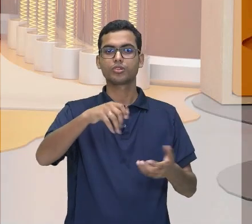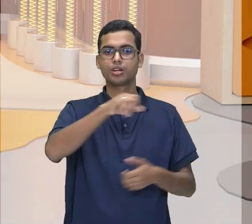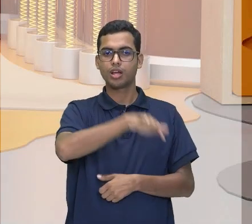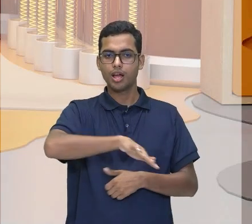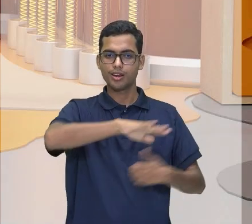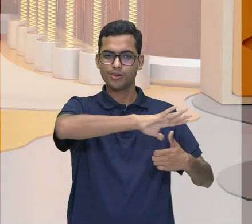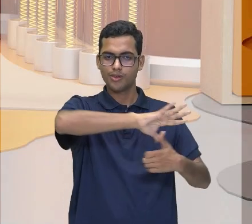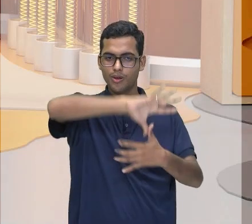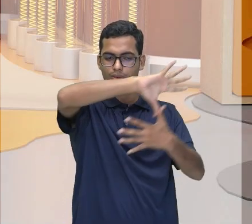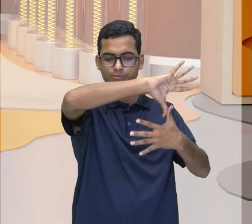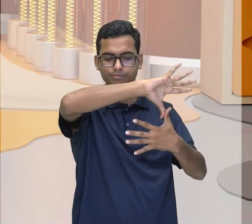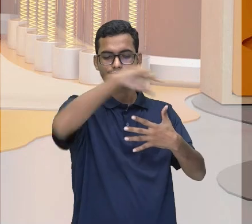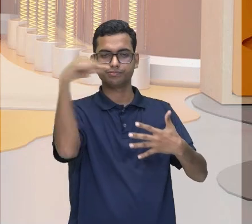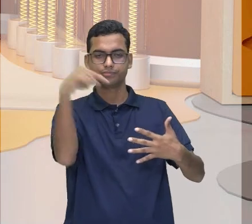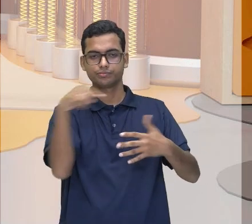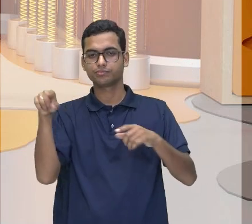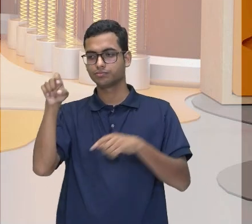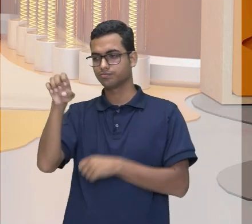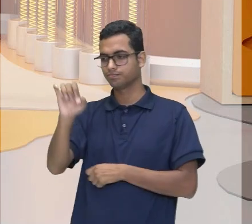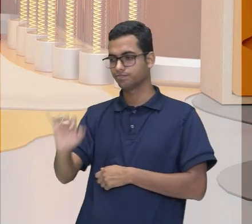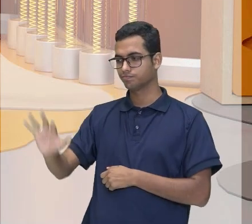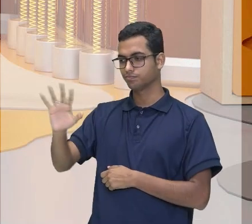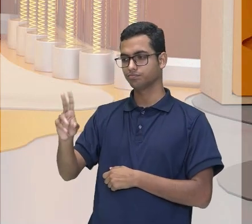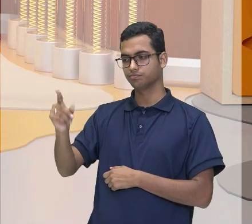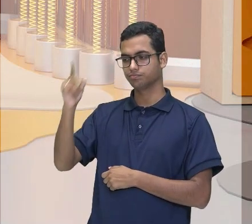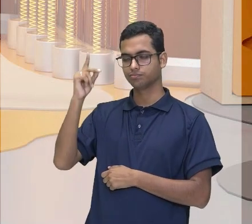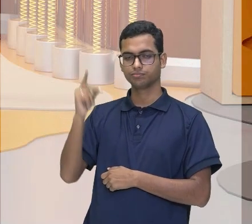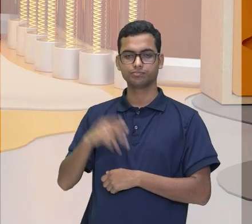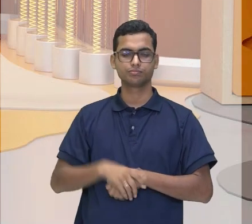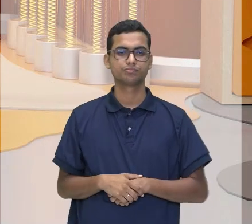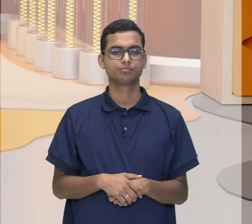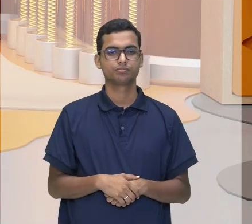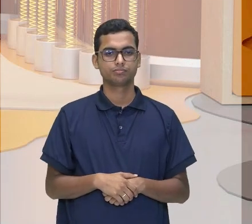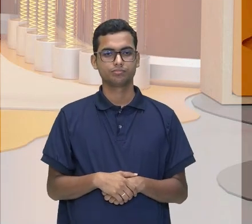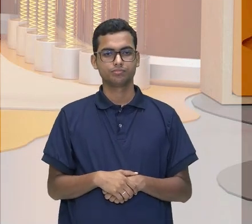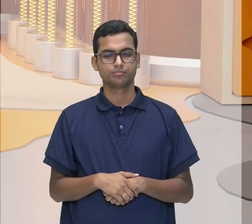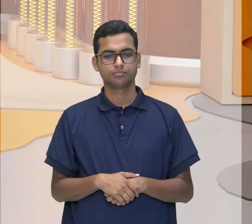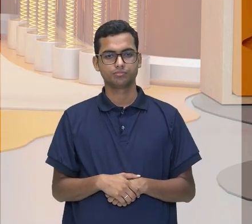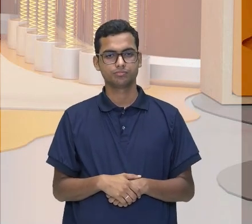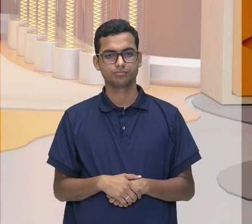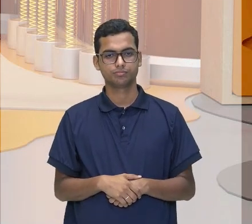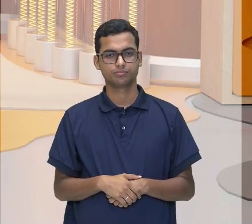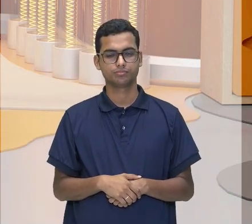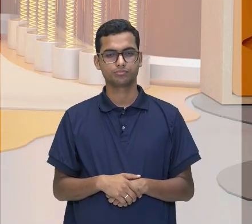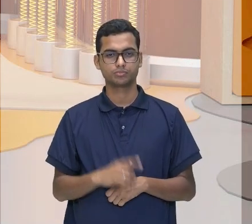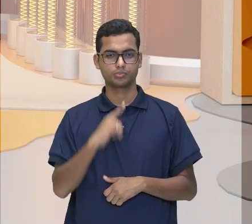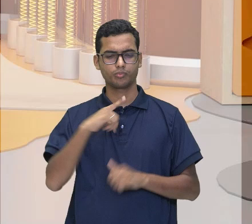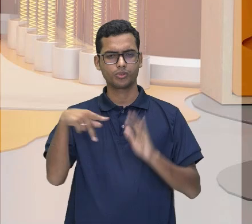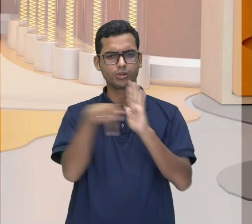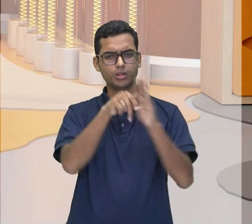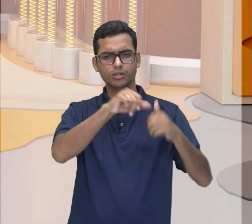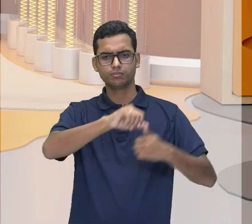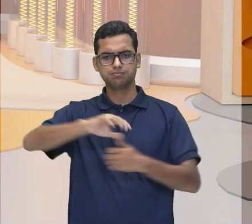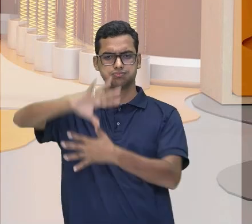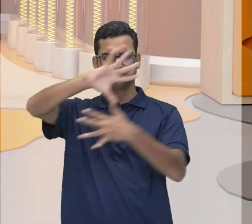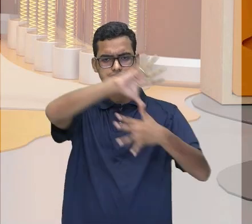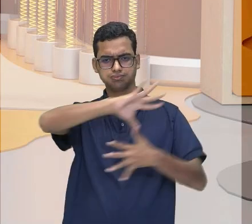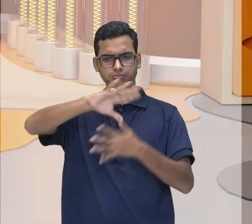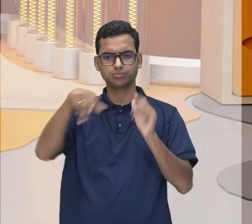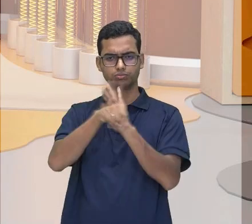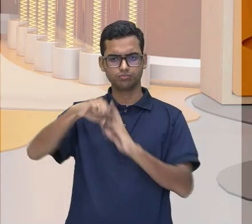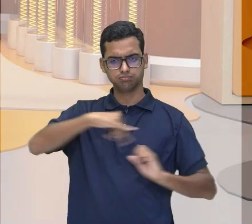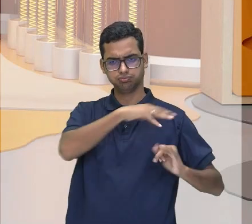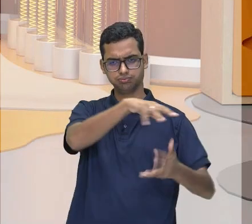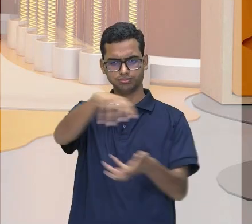referência justamente ao Novíssimo Mundo. Observem que nós temos aqui um mapa mundi com todos os continentes e